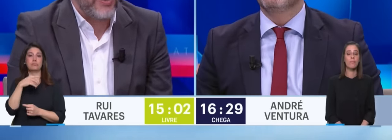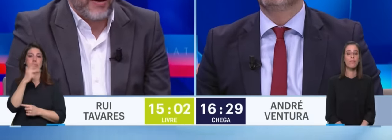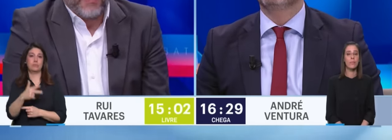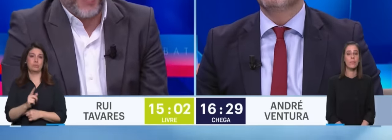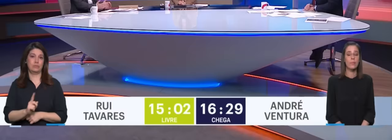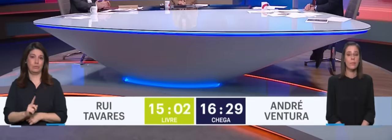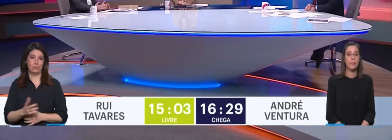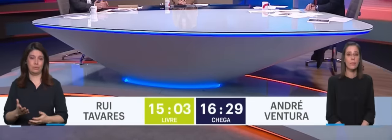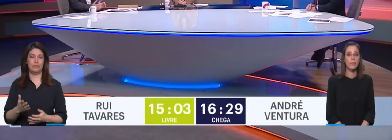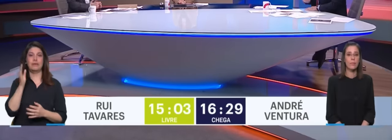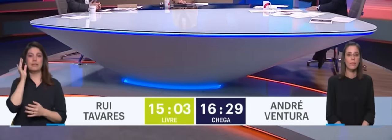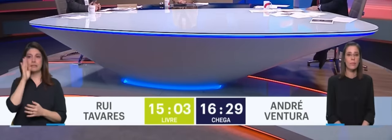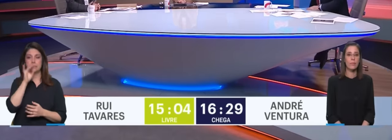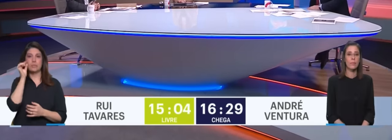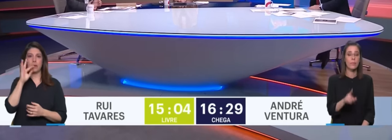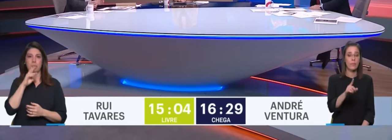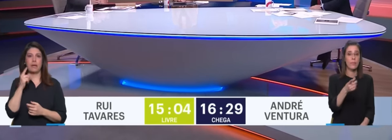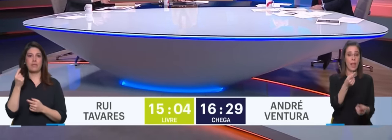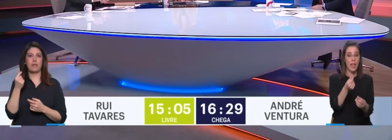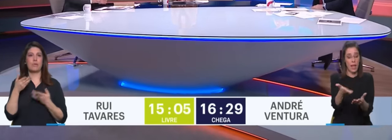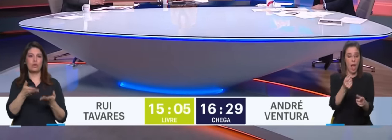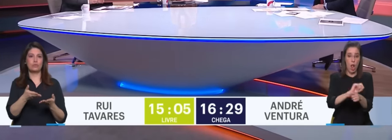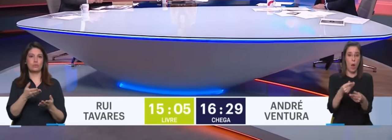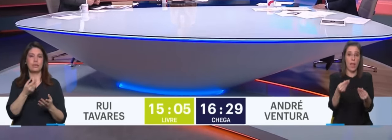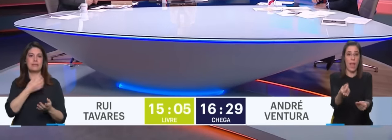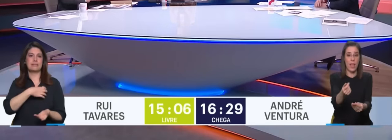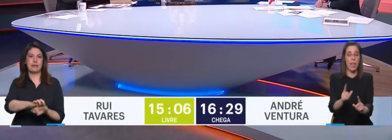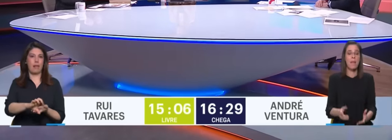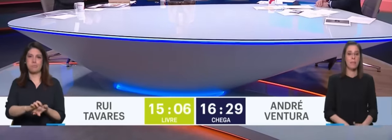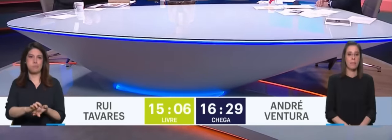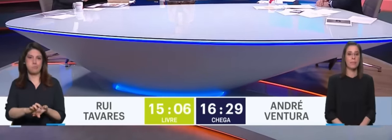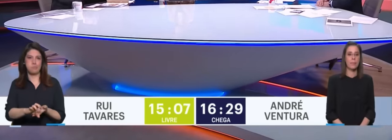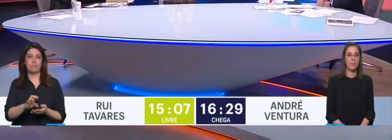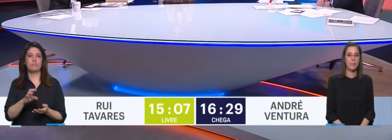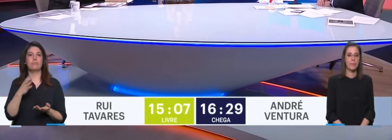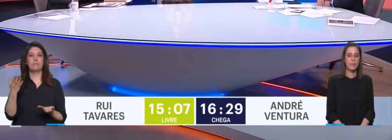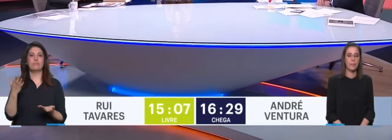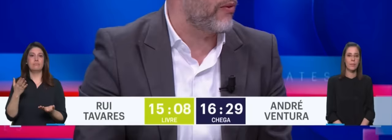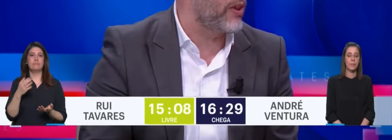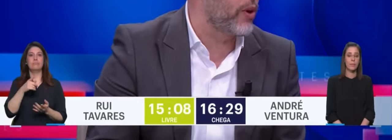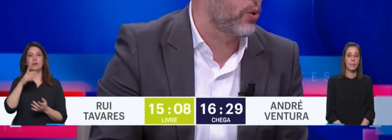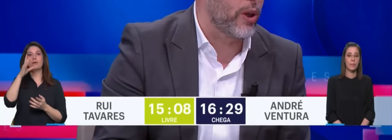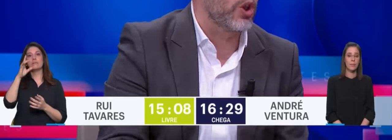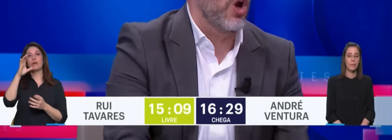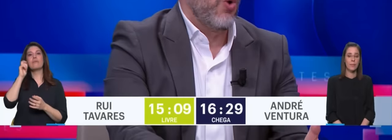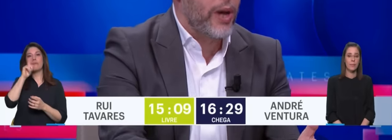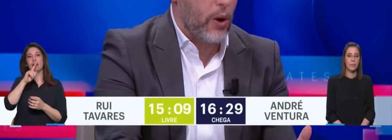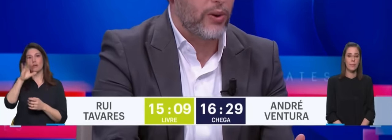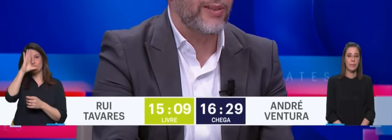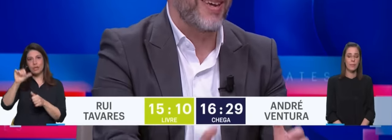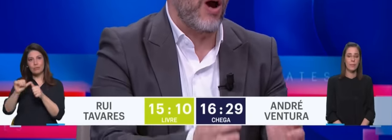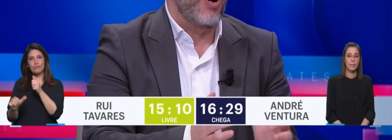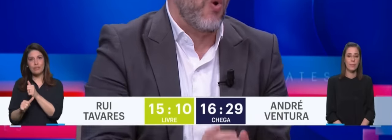têm pais com dinheiro para lhes dar entrada de casa e assim o no fundo é o estado que vai ser fiador deles o que